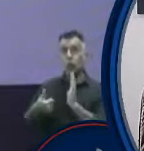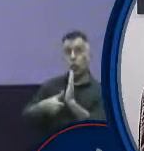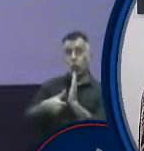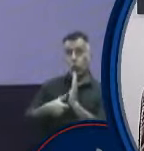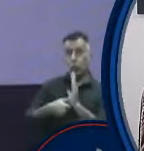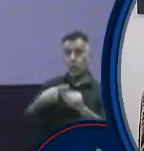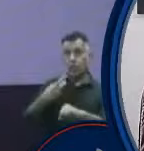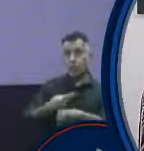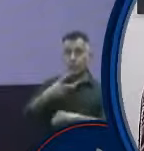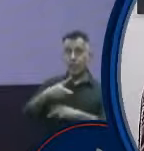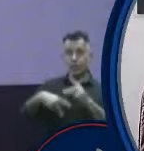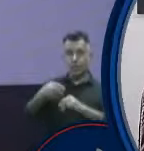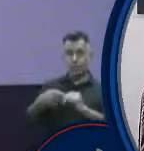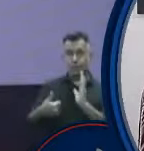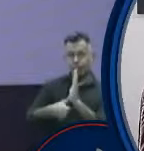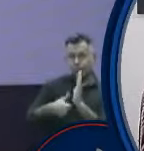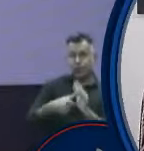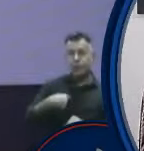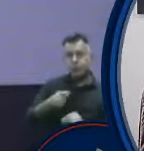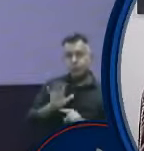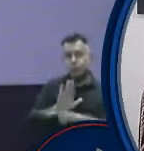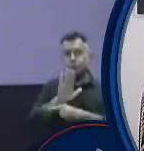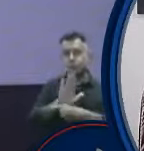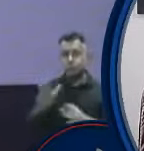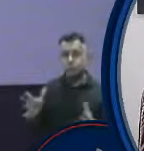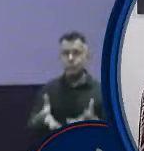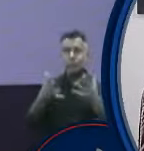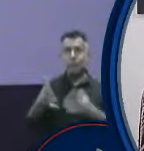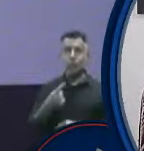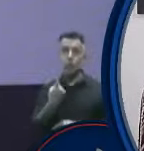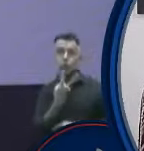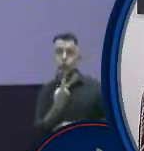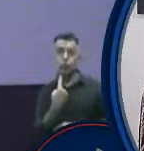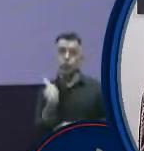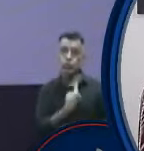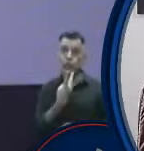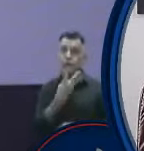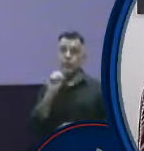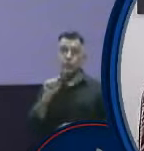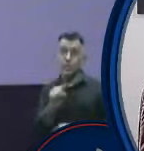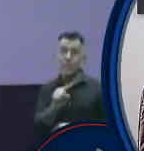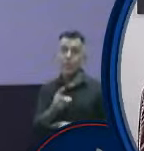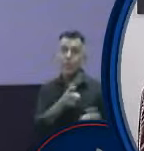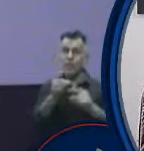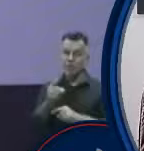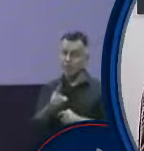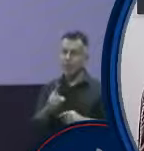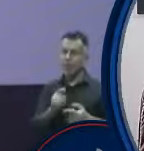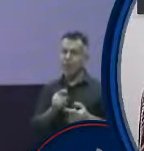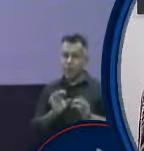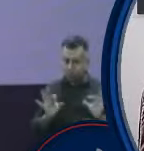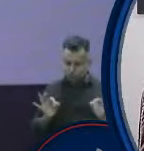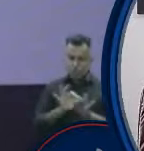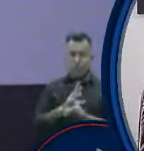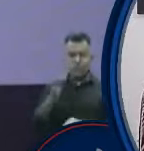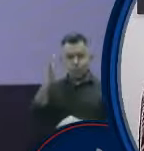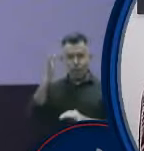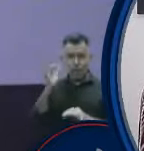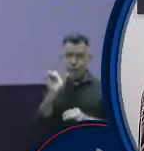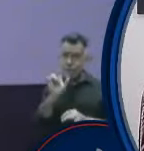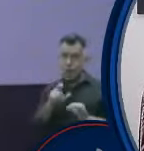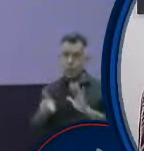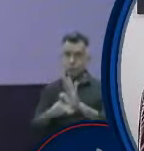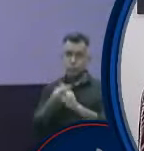Prêmios. O clube é um programa de incentivos aos nossos 20 mil vendedores. Ele é gamificado, maduro e tem até uma